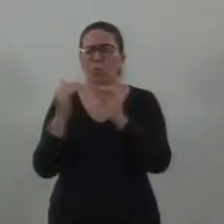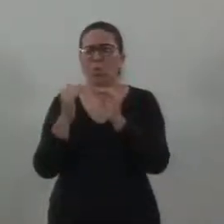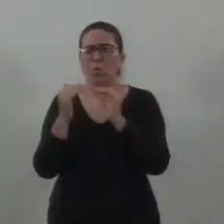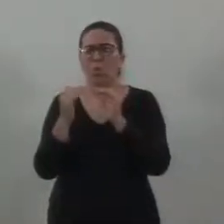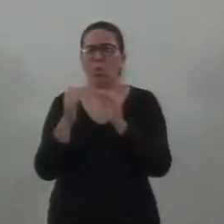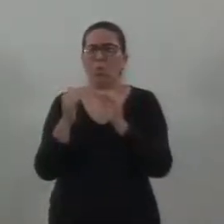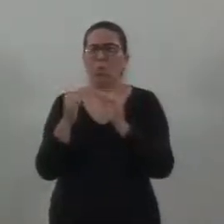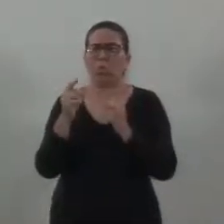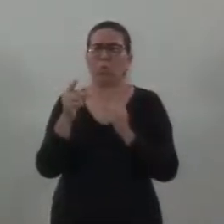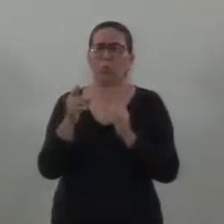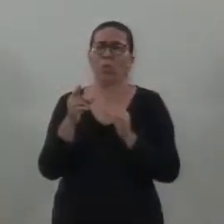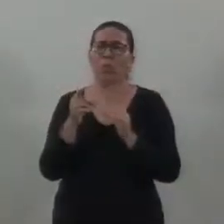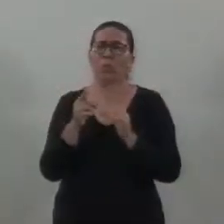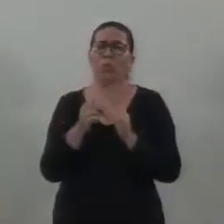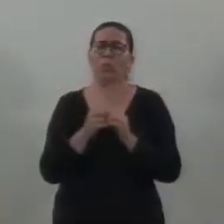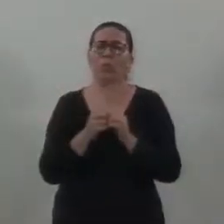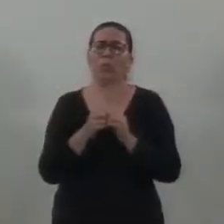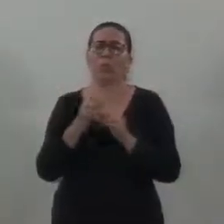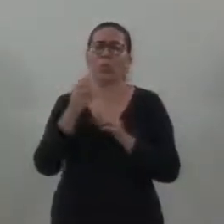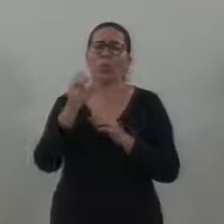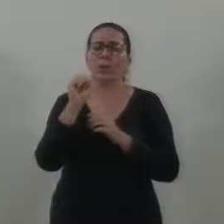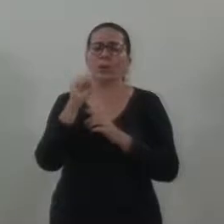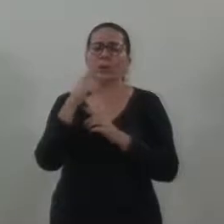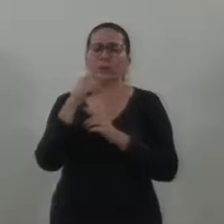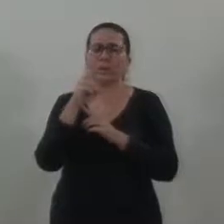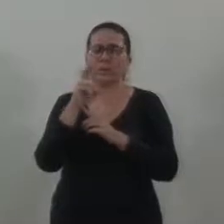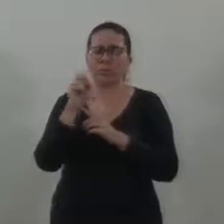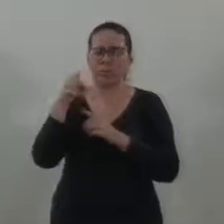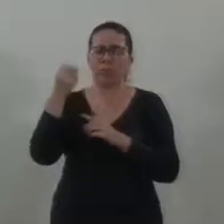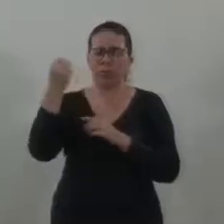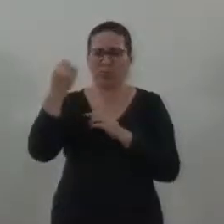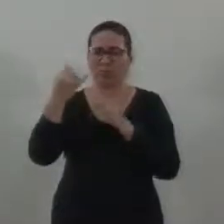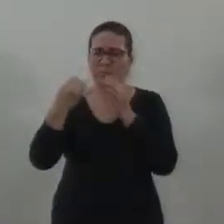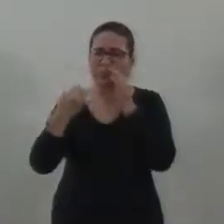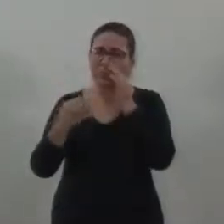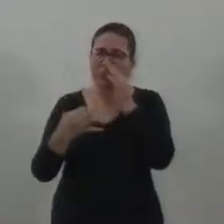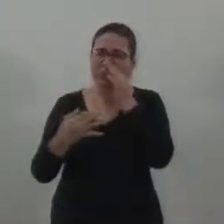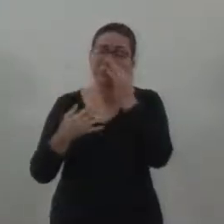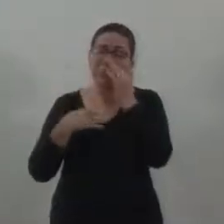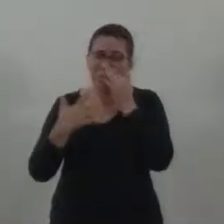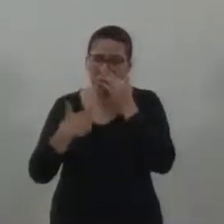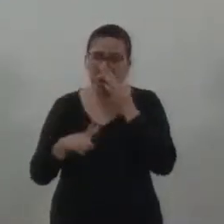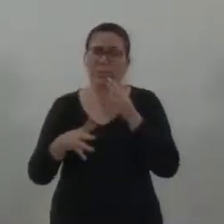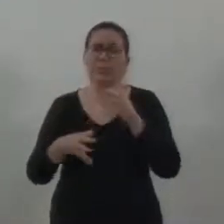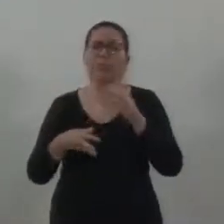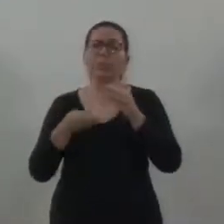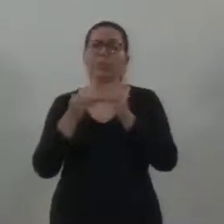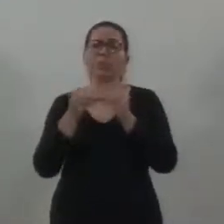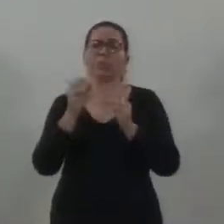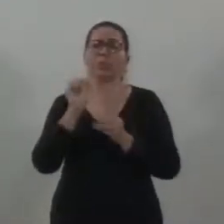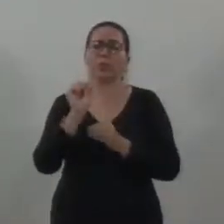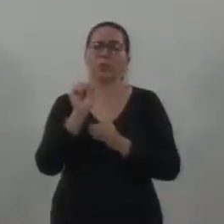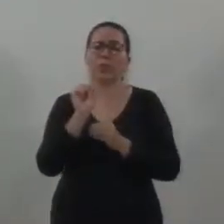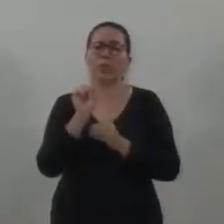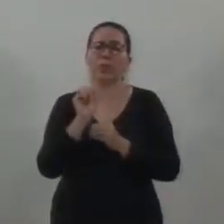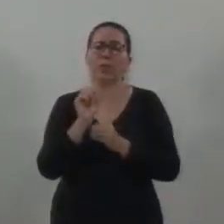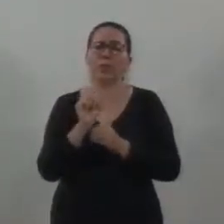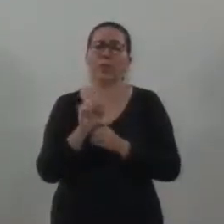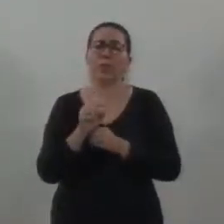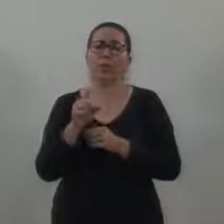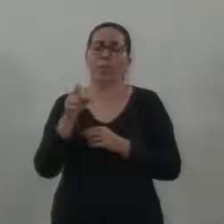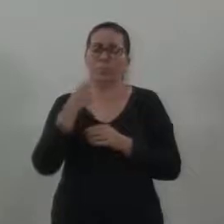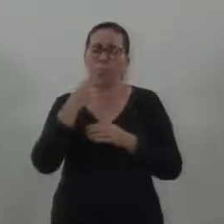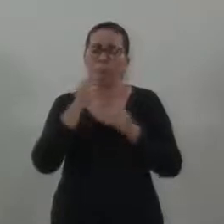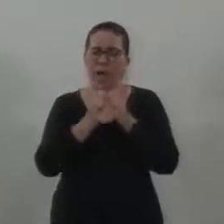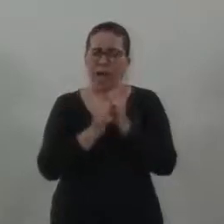palavras do meu companheiro Sandro Rebeca, e quero acrescentar o seguinte, né? Primeiro que a questão da